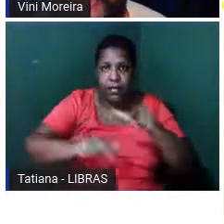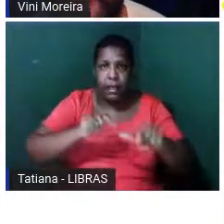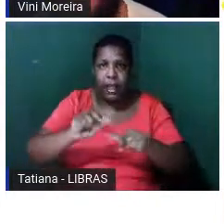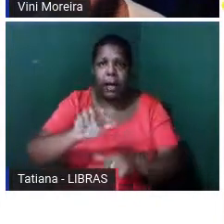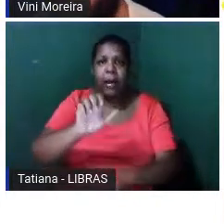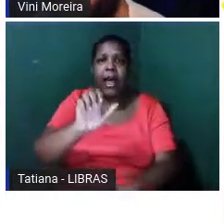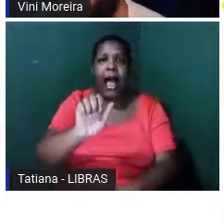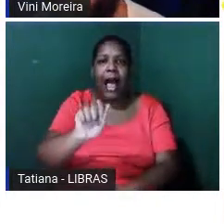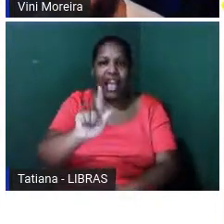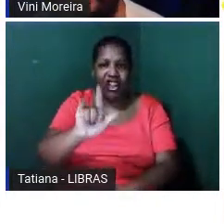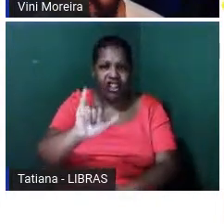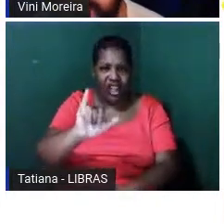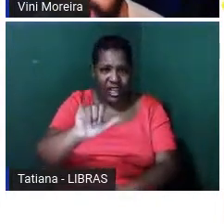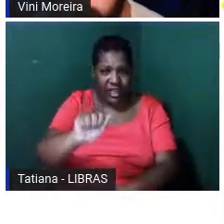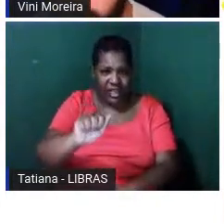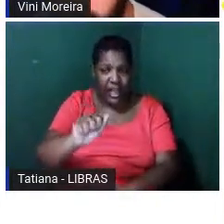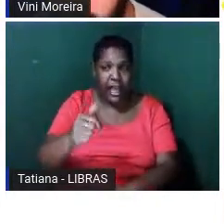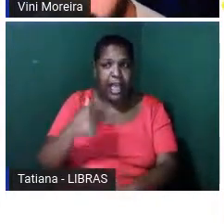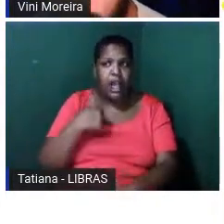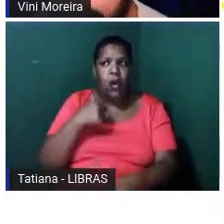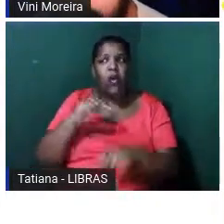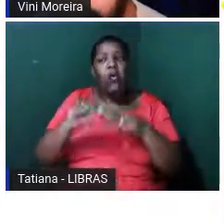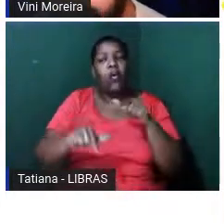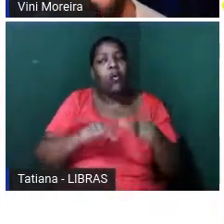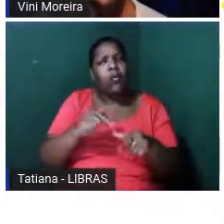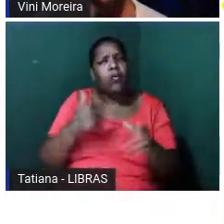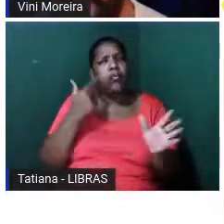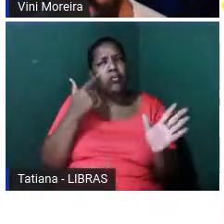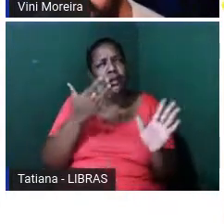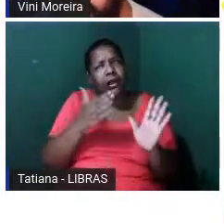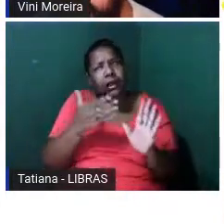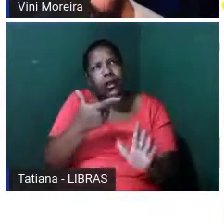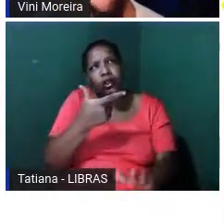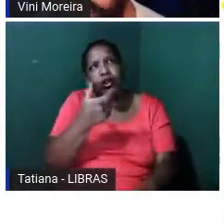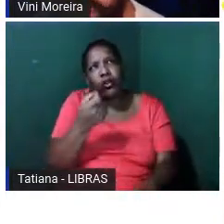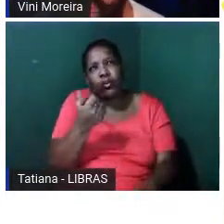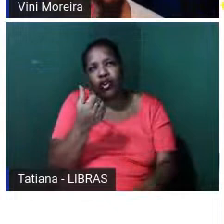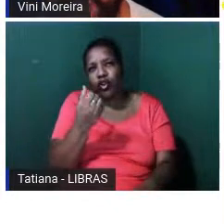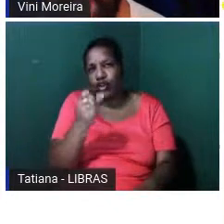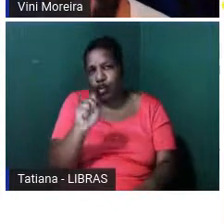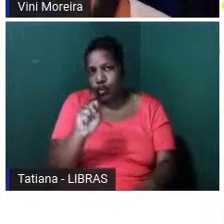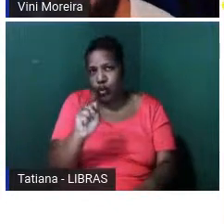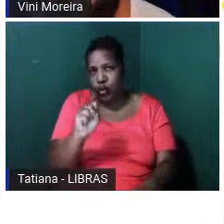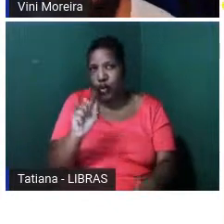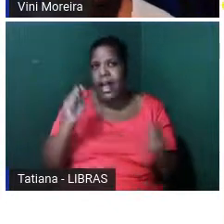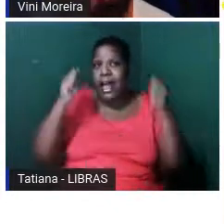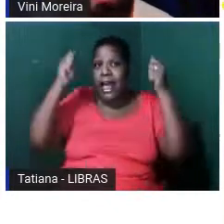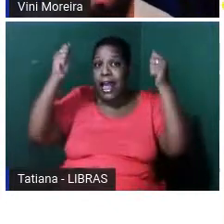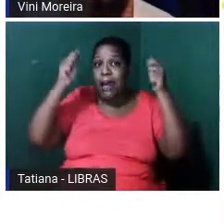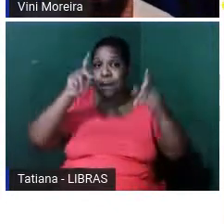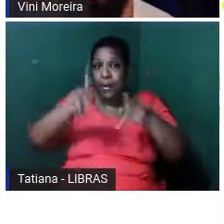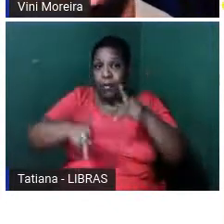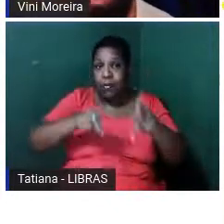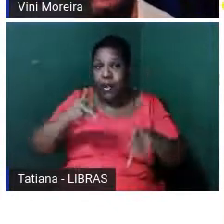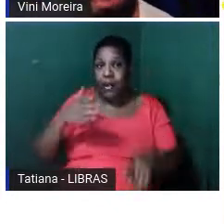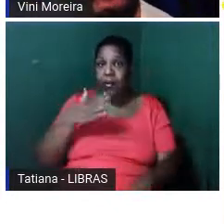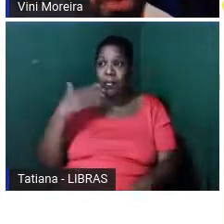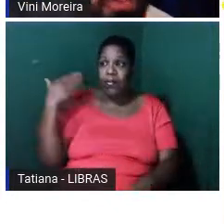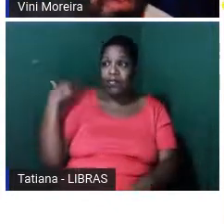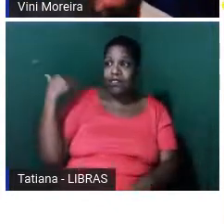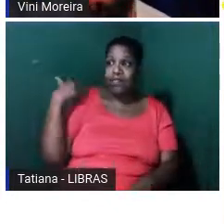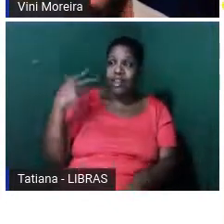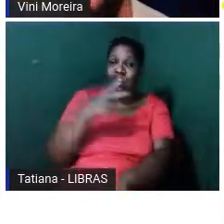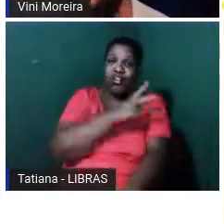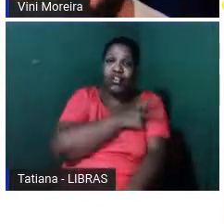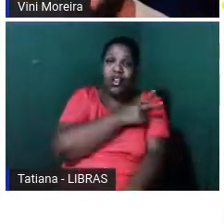agência e durante 2018 durante as campanhas políticas meus chefes